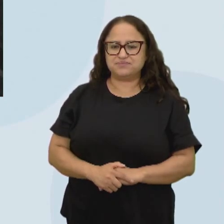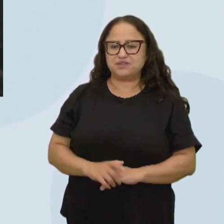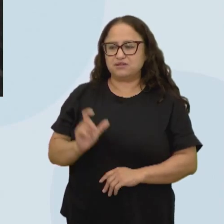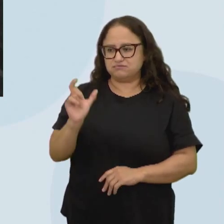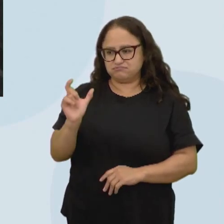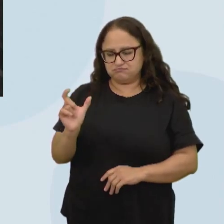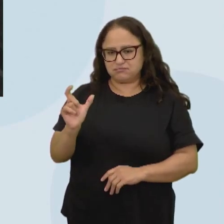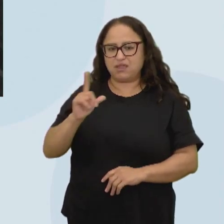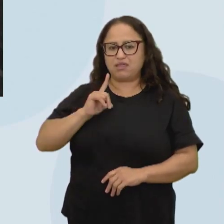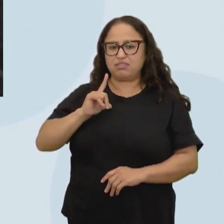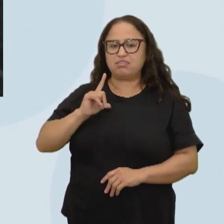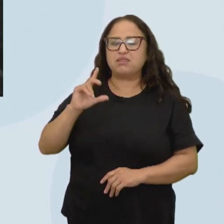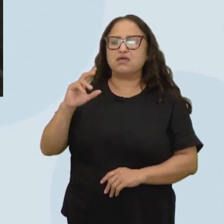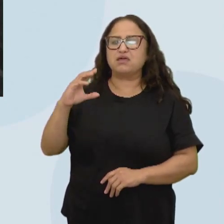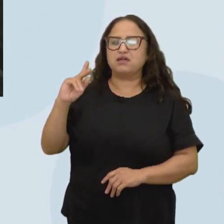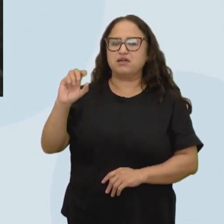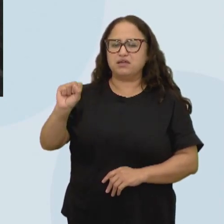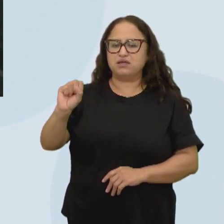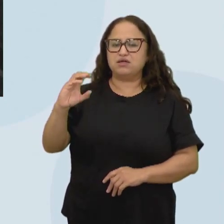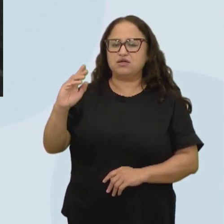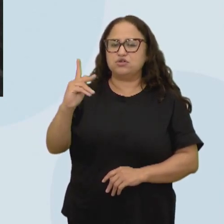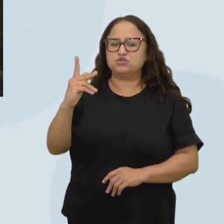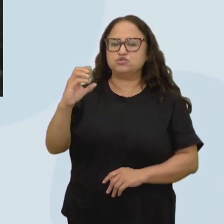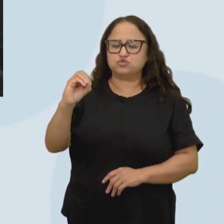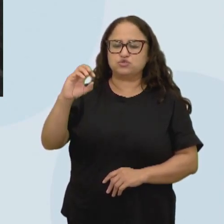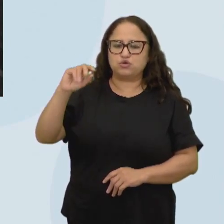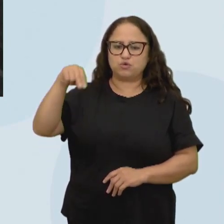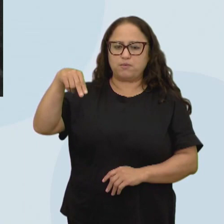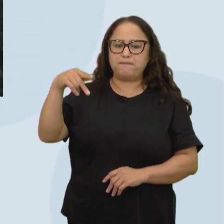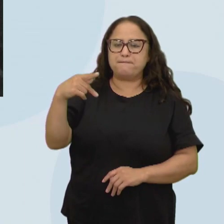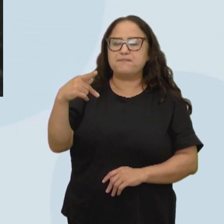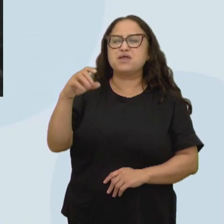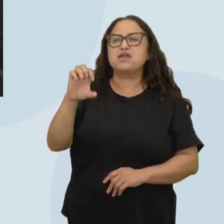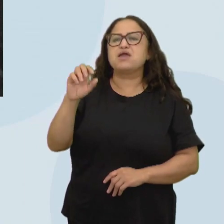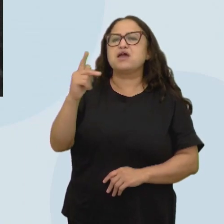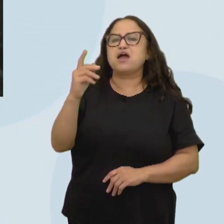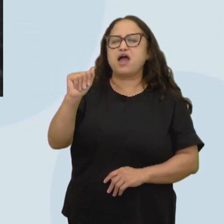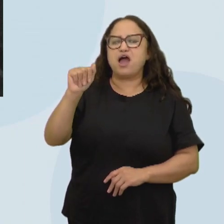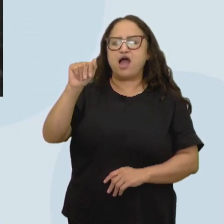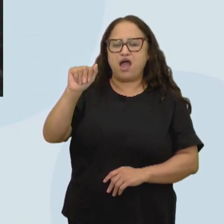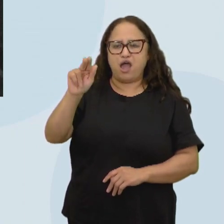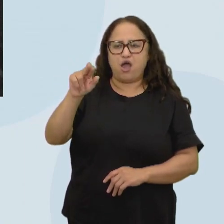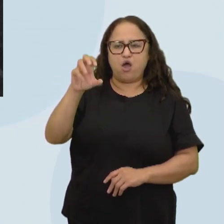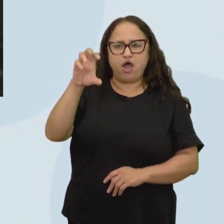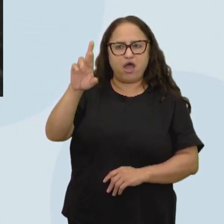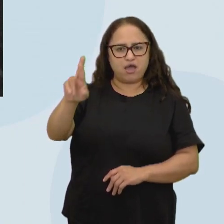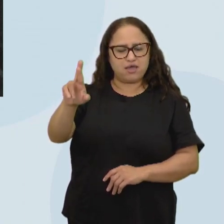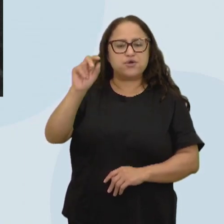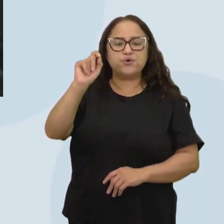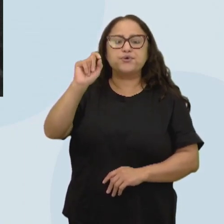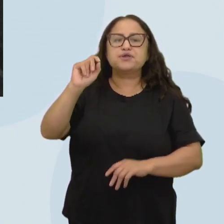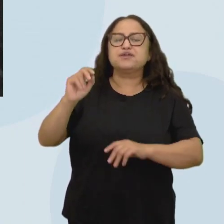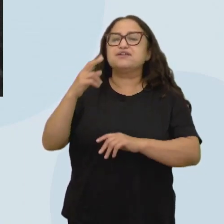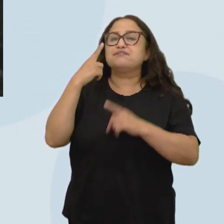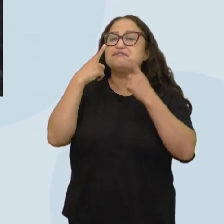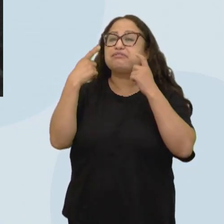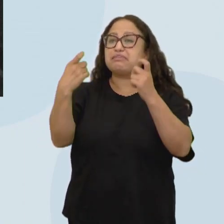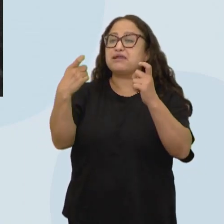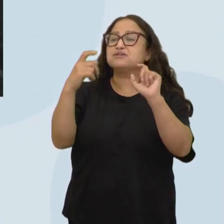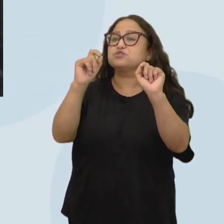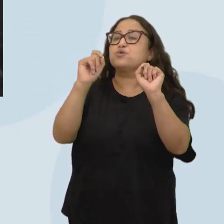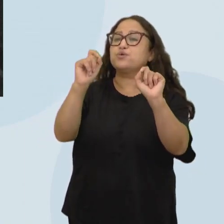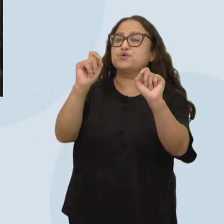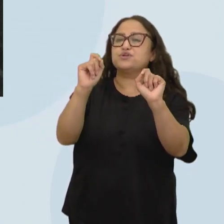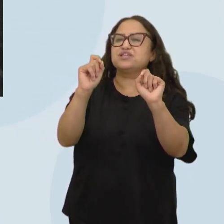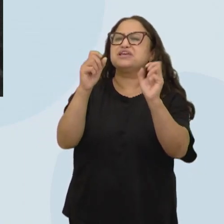trechinho do Schopenhauer, né, em que ele está falando sobre um outro filósofo, está falando sobre o Kant. Mas aqui o que interessa para a gente não é tanto o que ele está